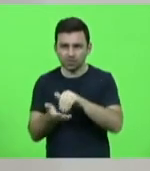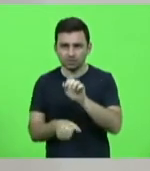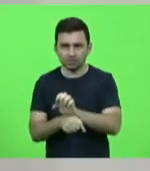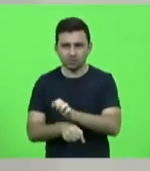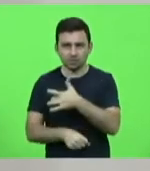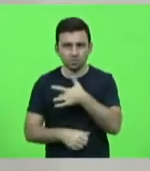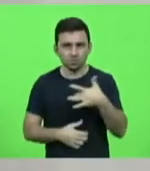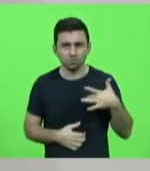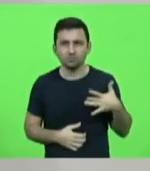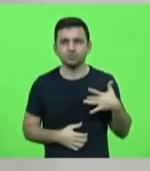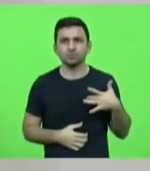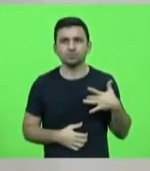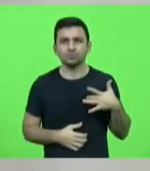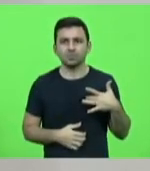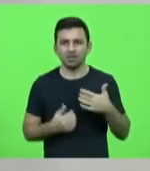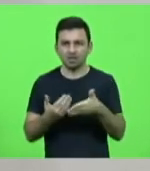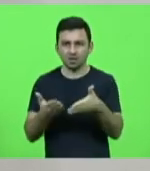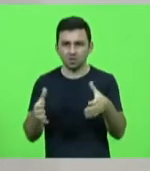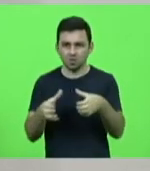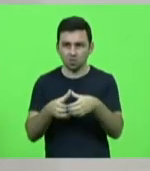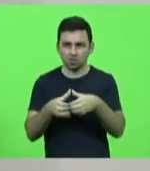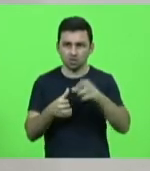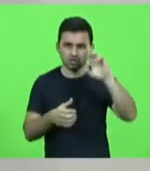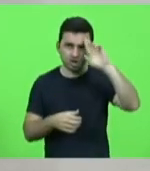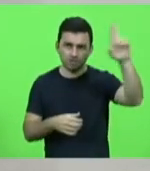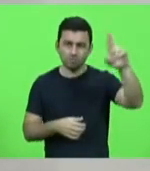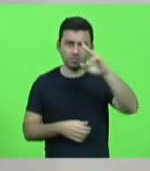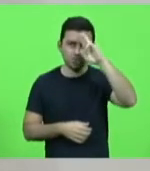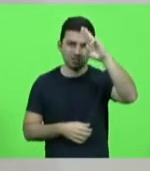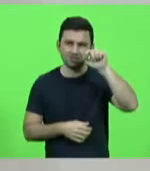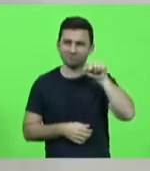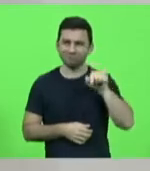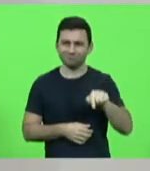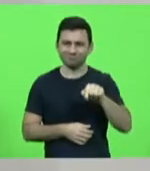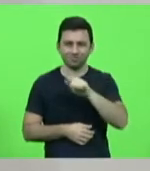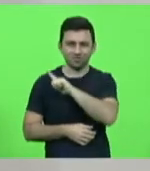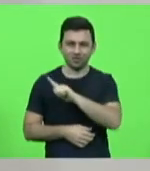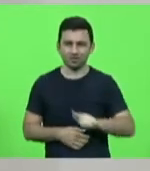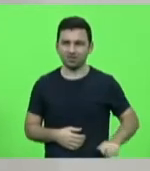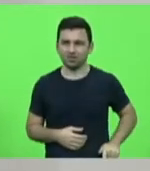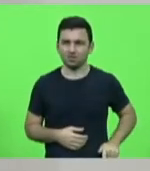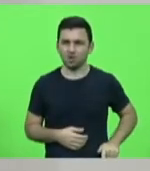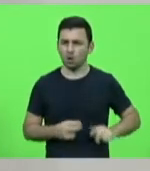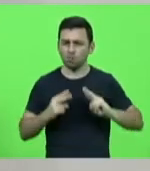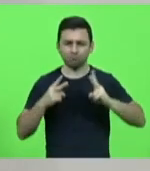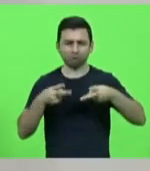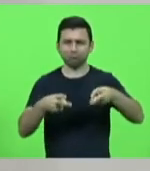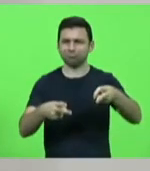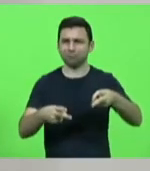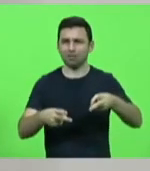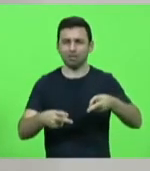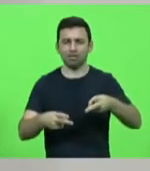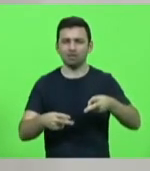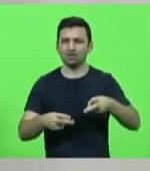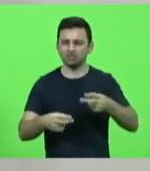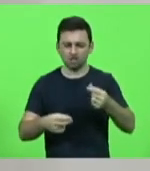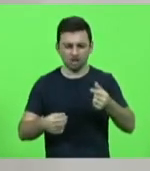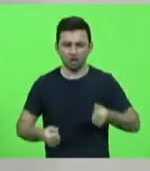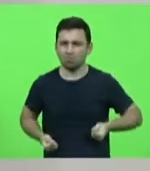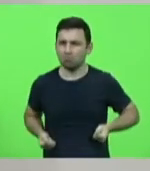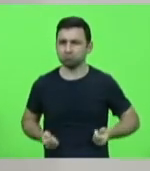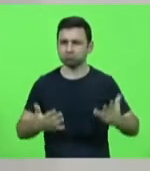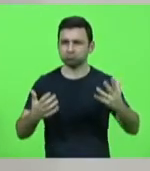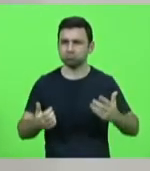Saúde, comandado pelo chefe Moisés, continue fazendo isso com o dinheiro dos catarinenses.